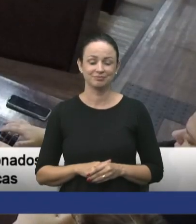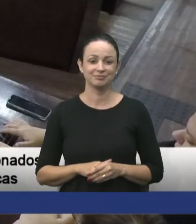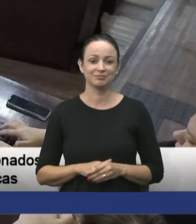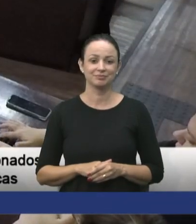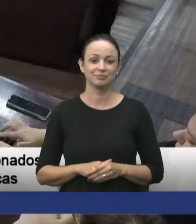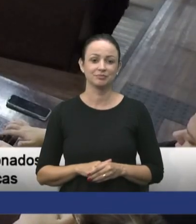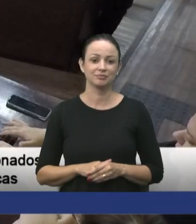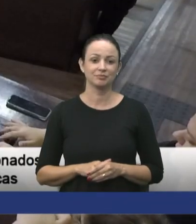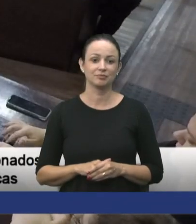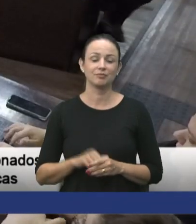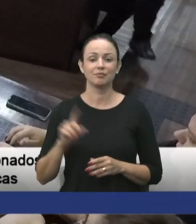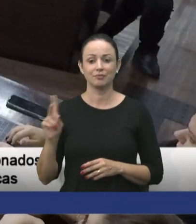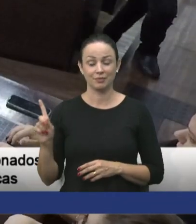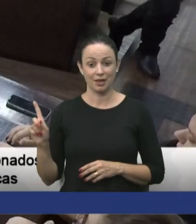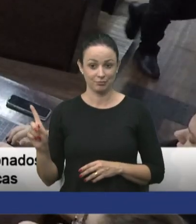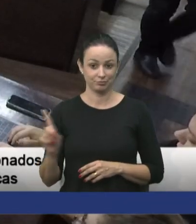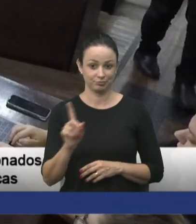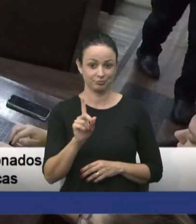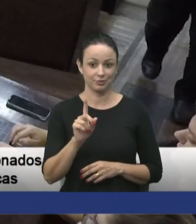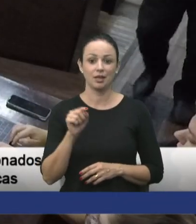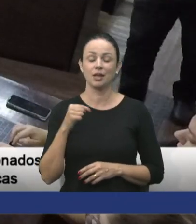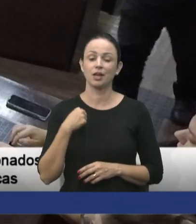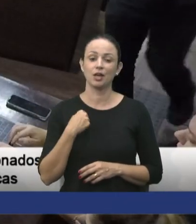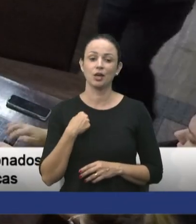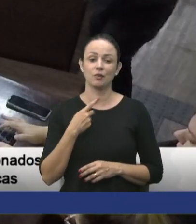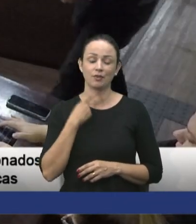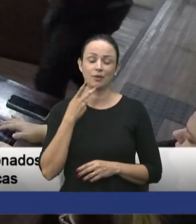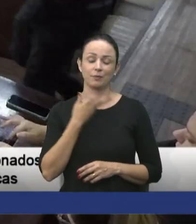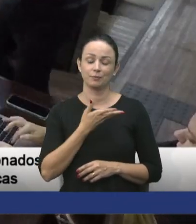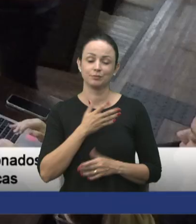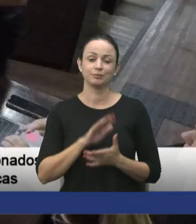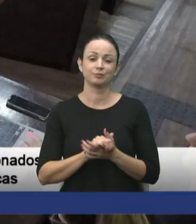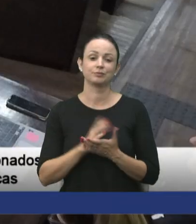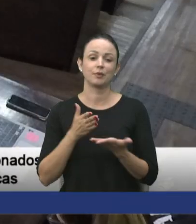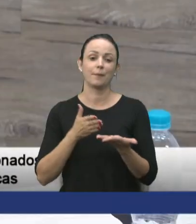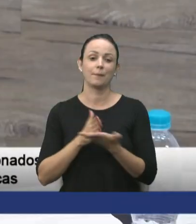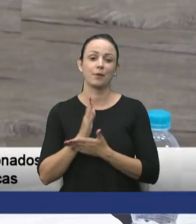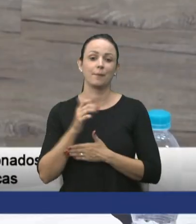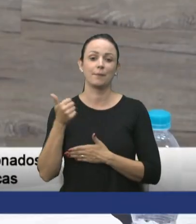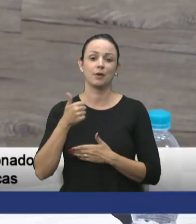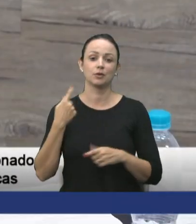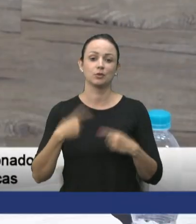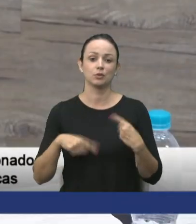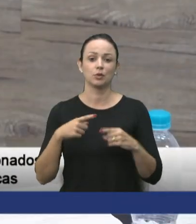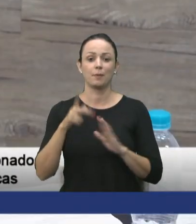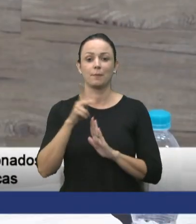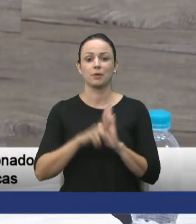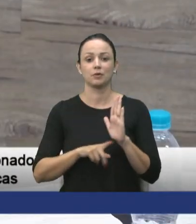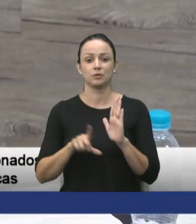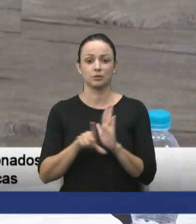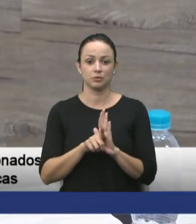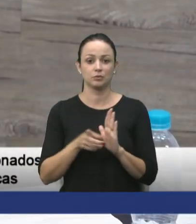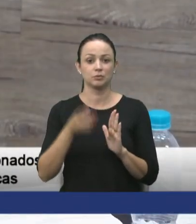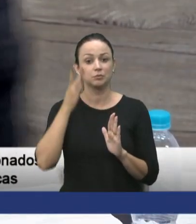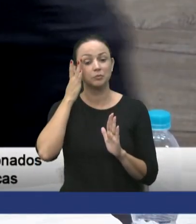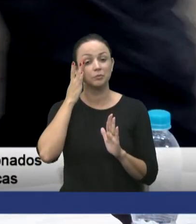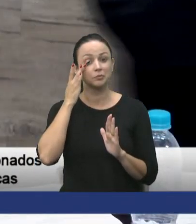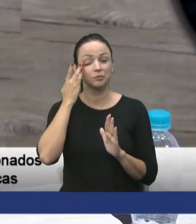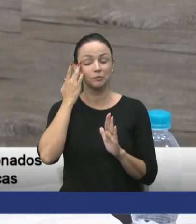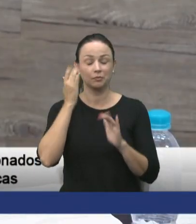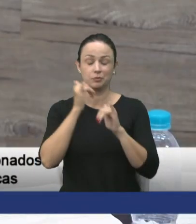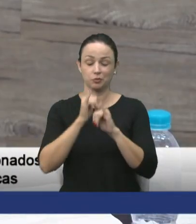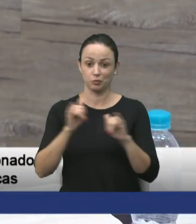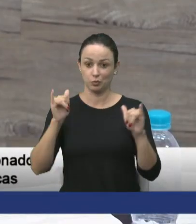se direciona para a tribuna, quando nós fizemos a aprovação em primeira discussão desse projeto de lei, naturalmente, né,